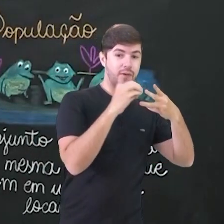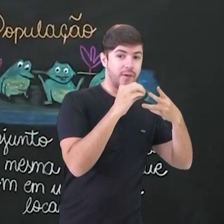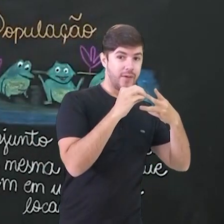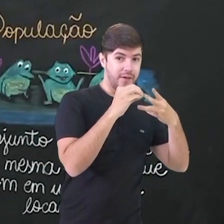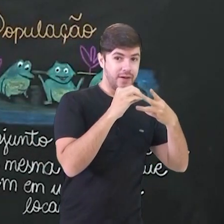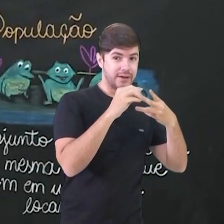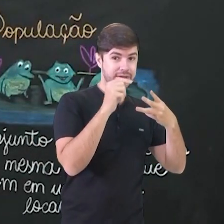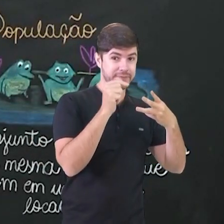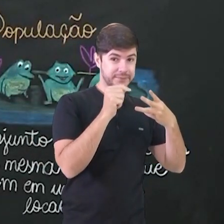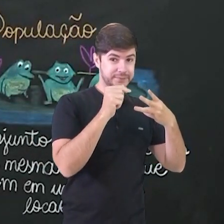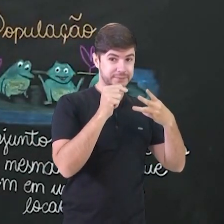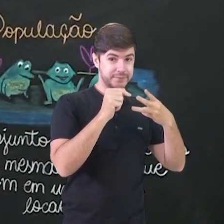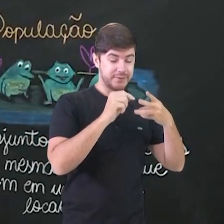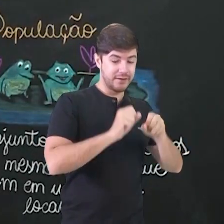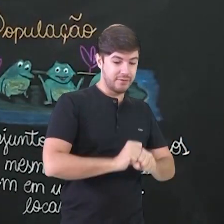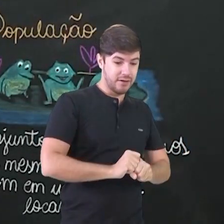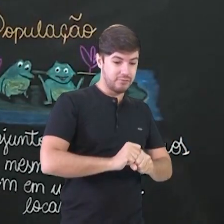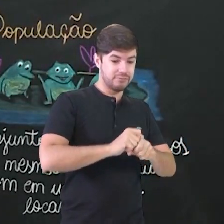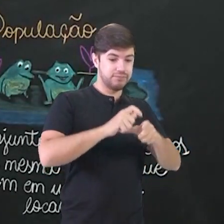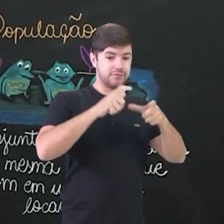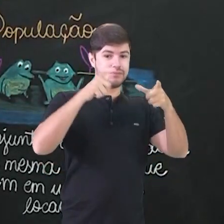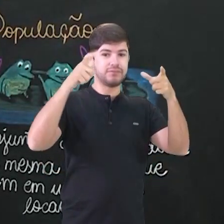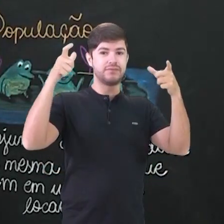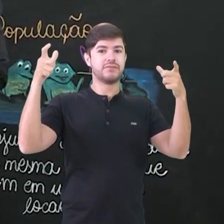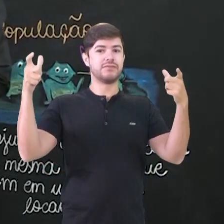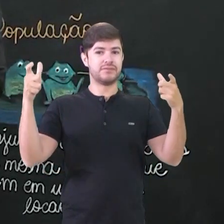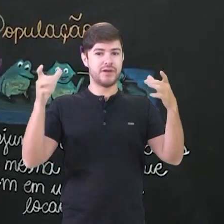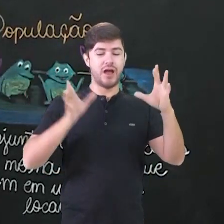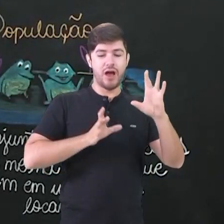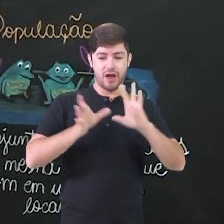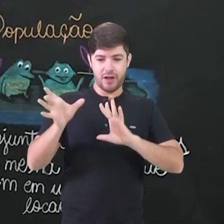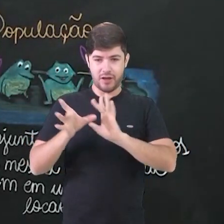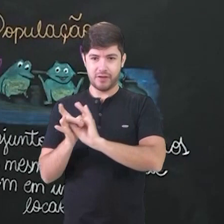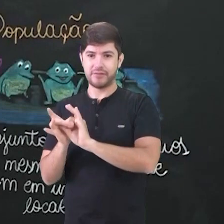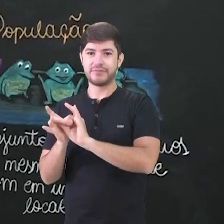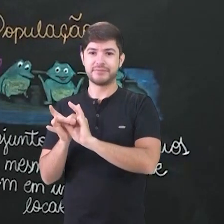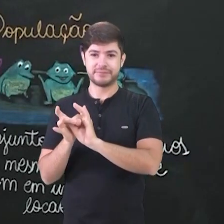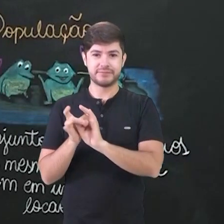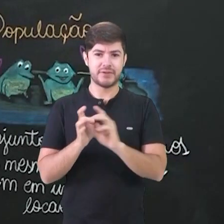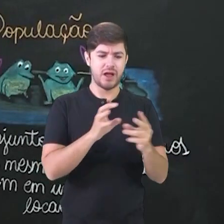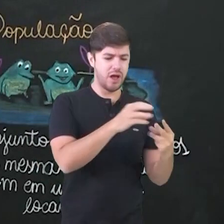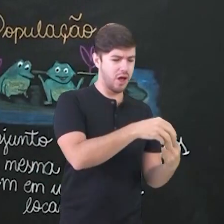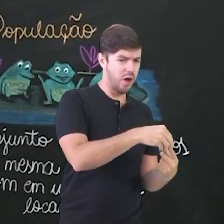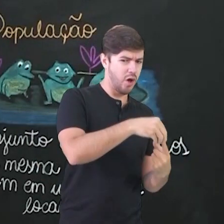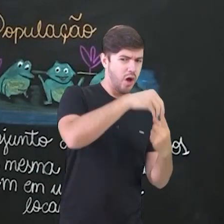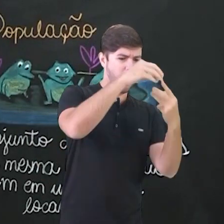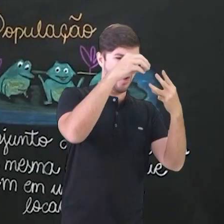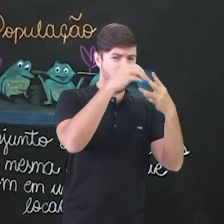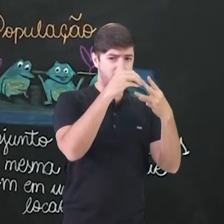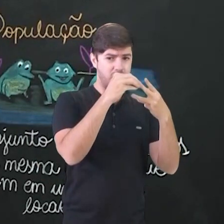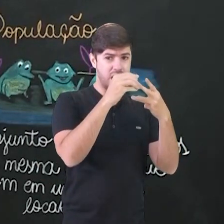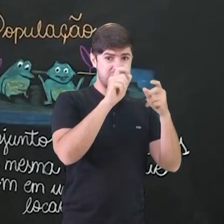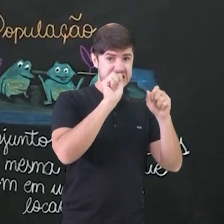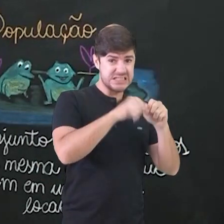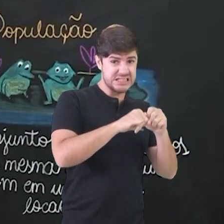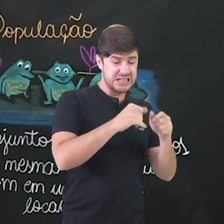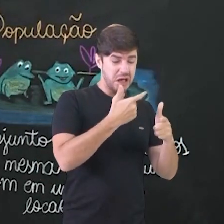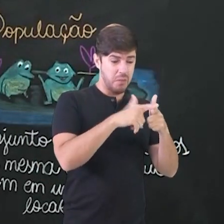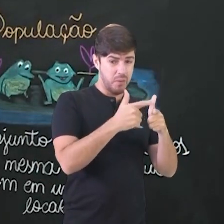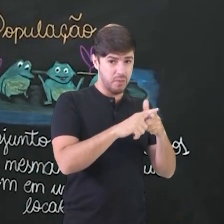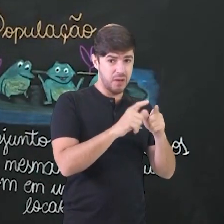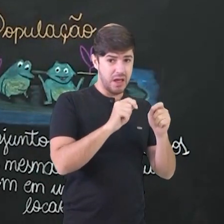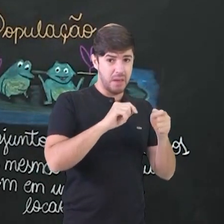célula, ela vai fazer parte desse todo. Essa única célula pode ser afetada e prejudicar o todo?